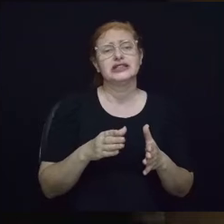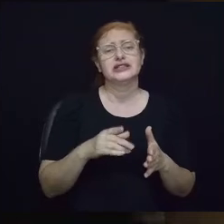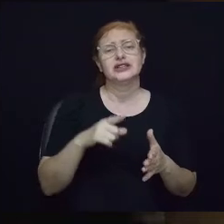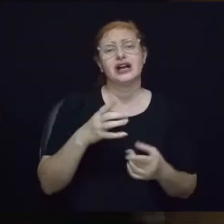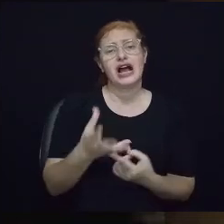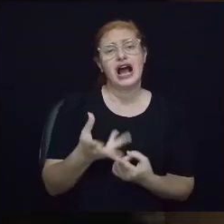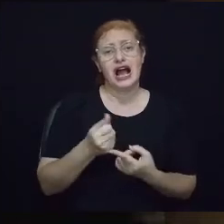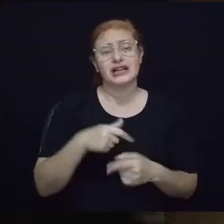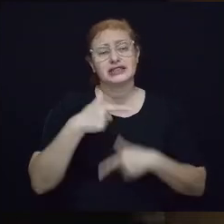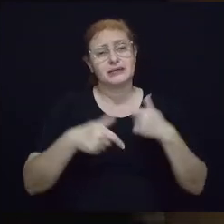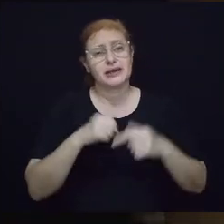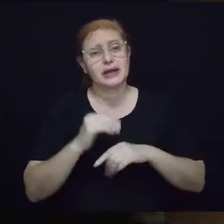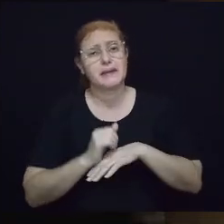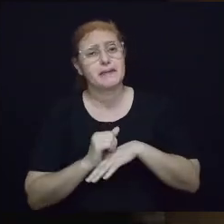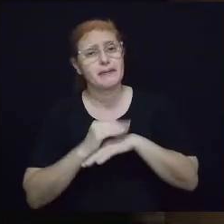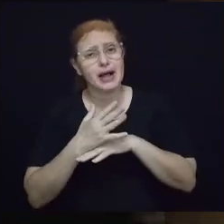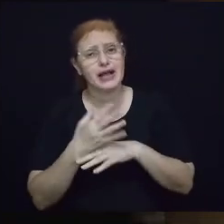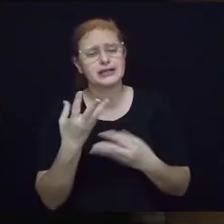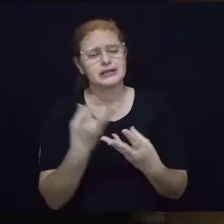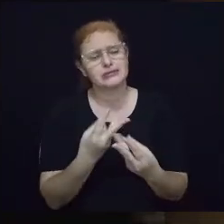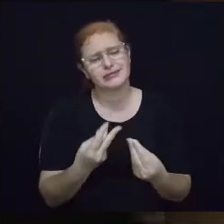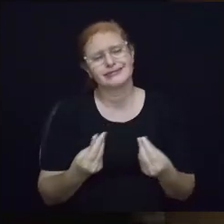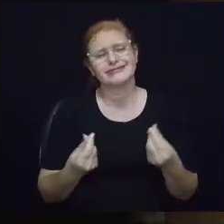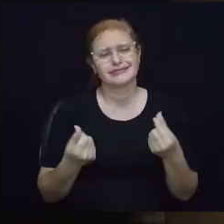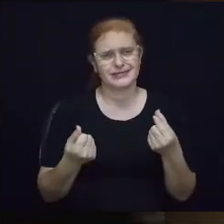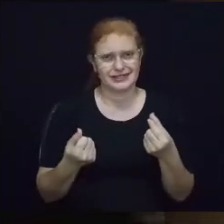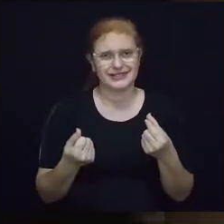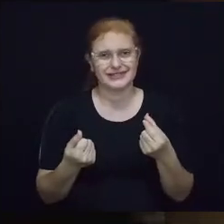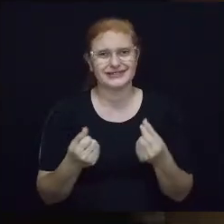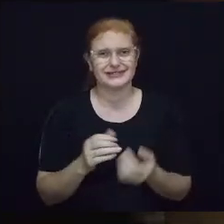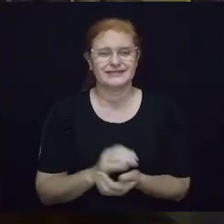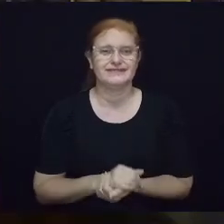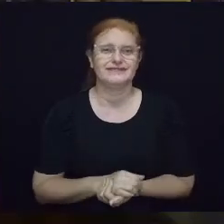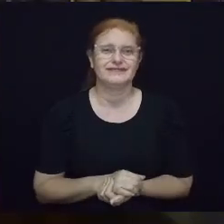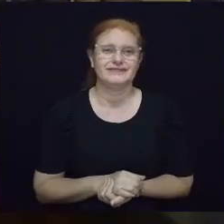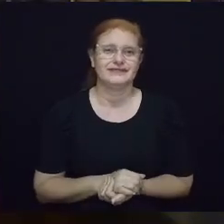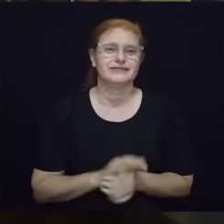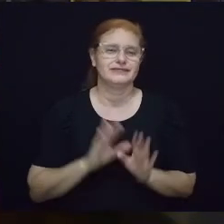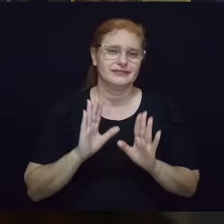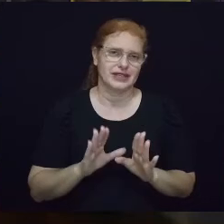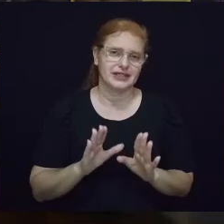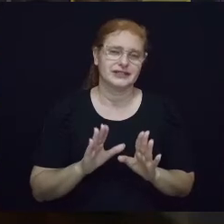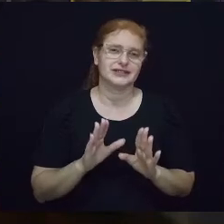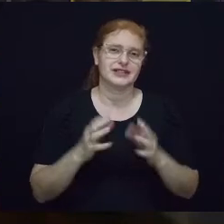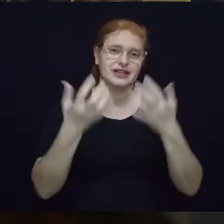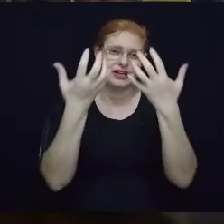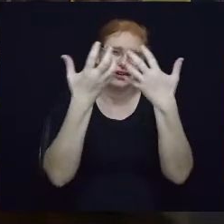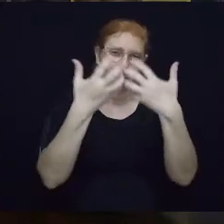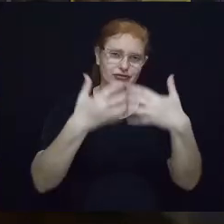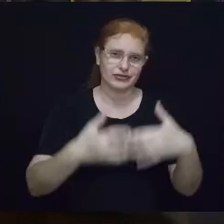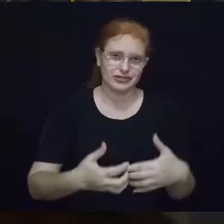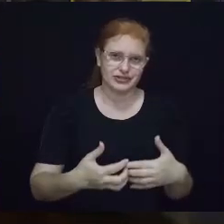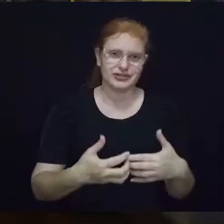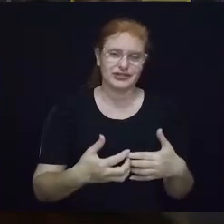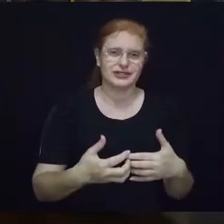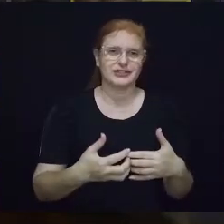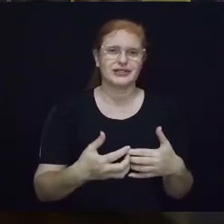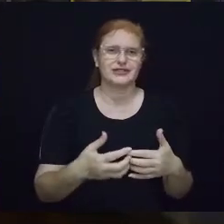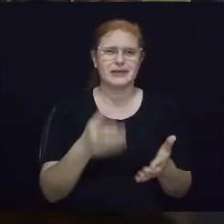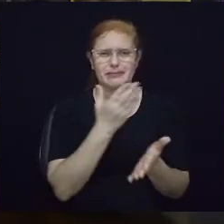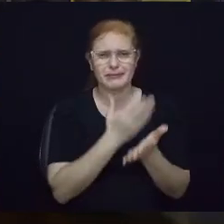arte trabalha mais com o sensitivo e uma sensibilidade, né? Mas a função, acho que é te tirar do equilíbrio.